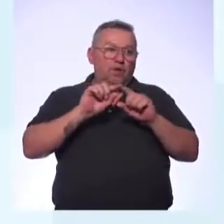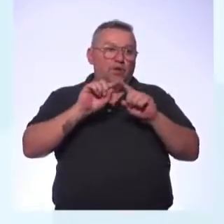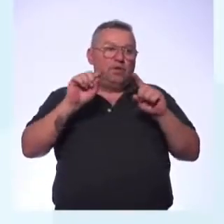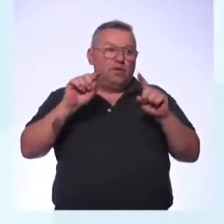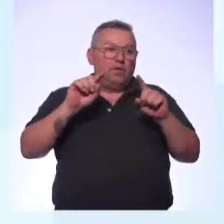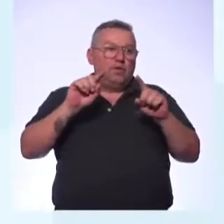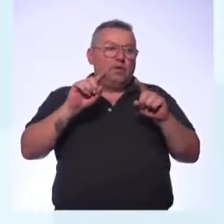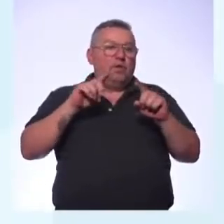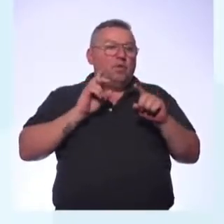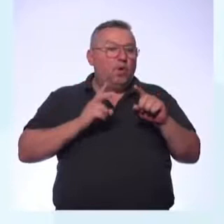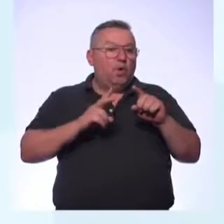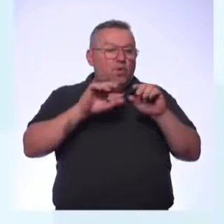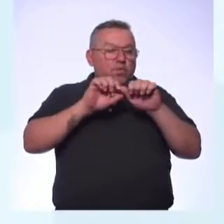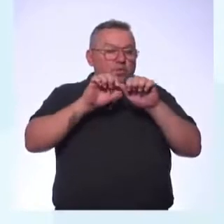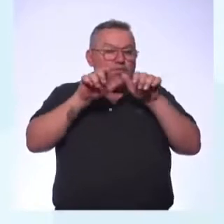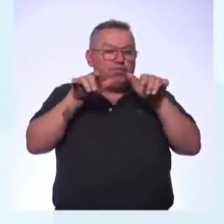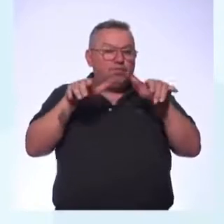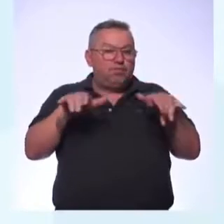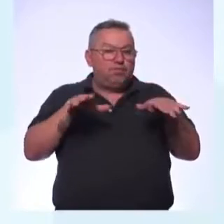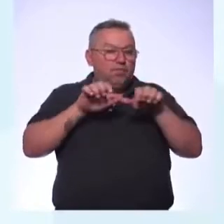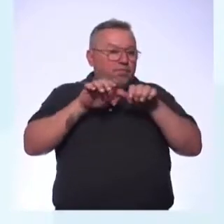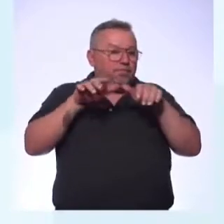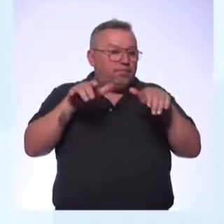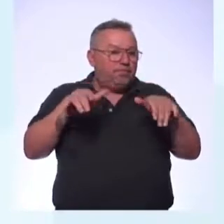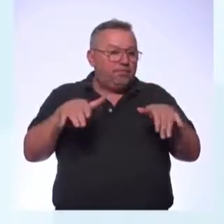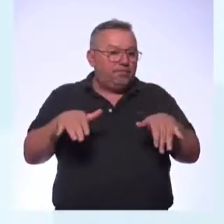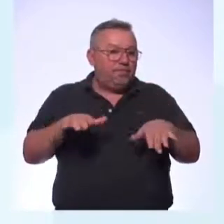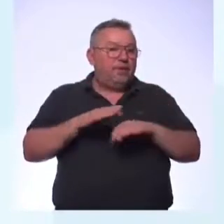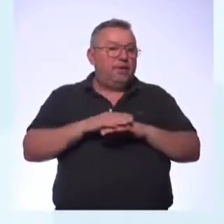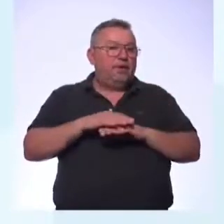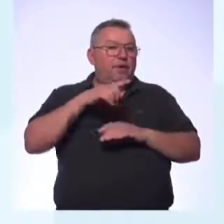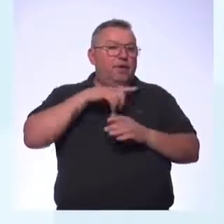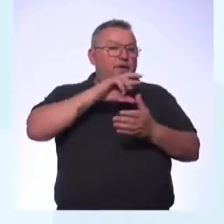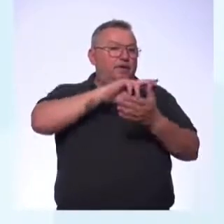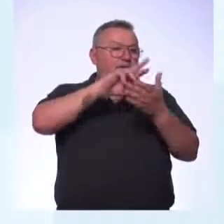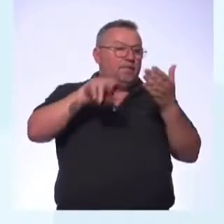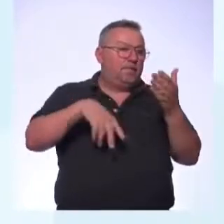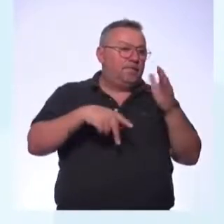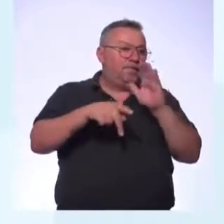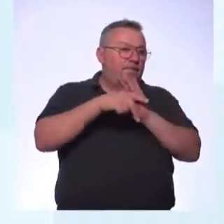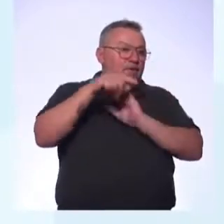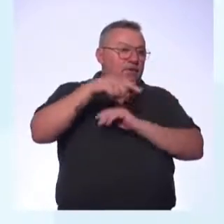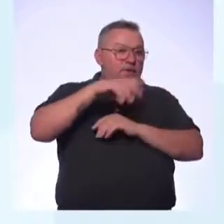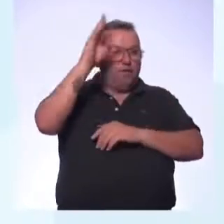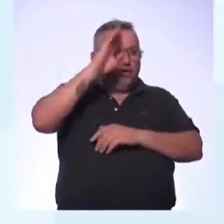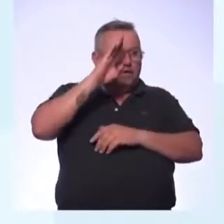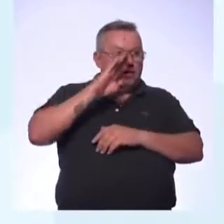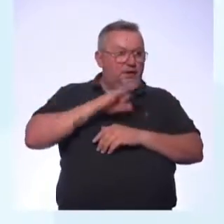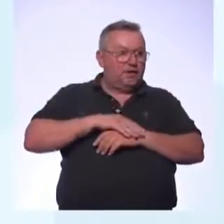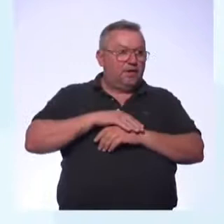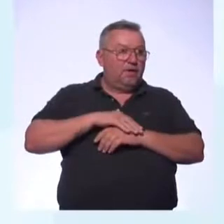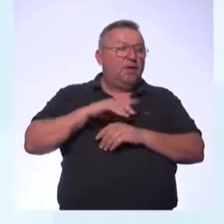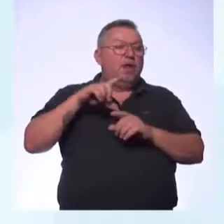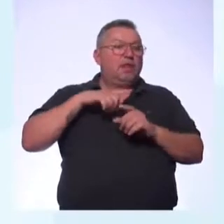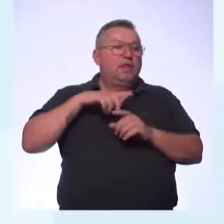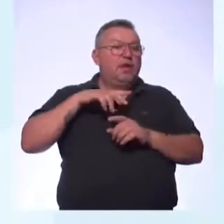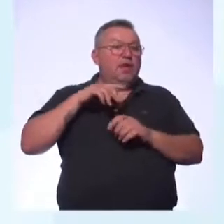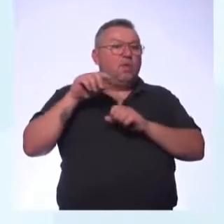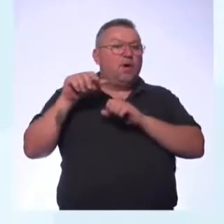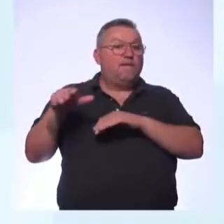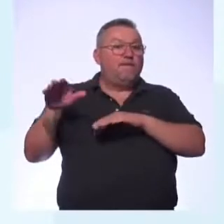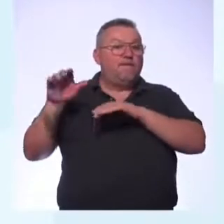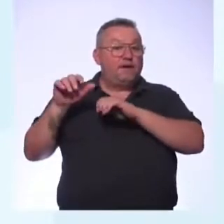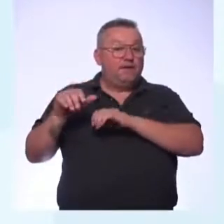é contínua, né? Então, existem vários vulcões aqui, por exemplo, os vulcões do Havaí, eles